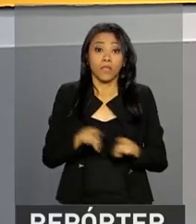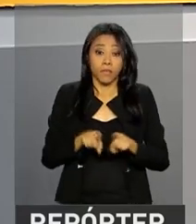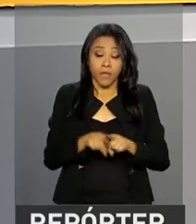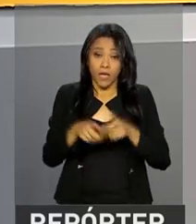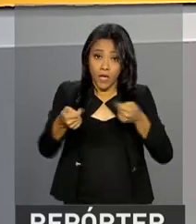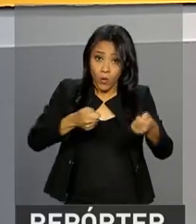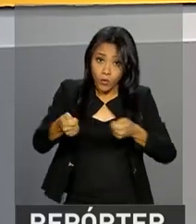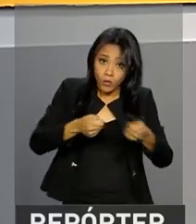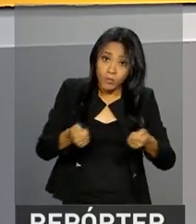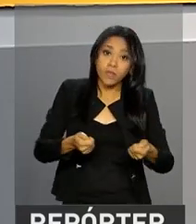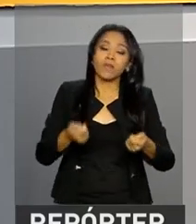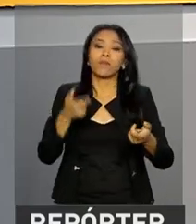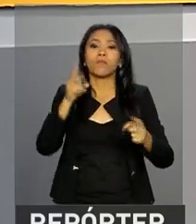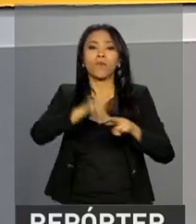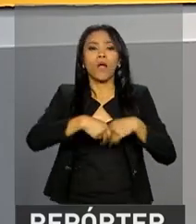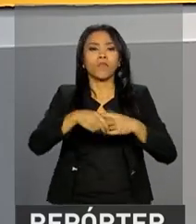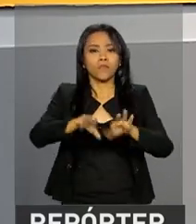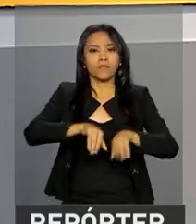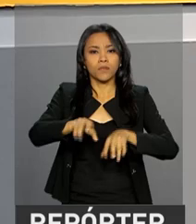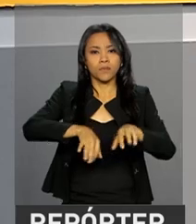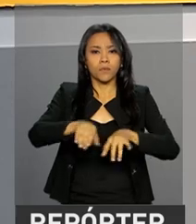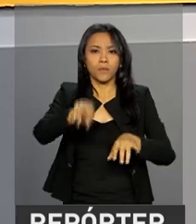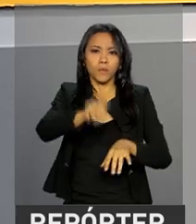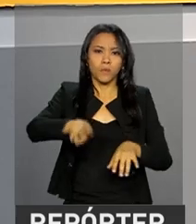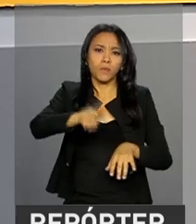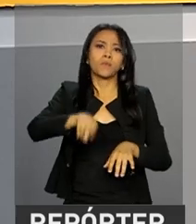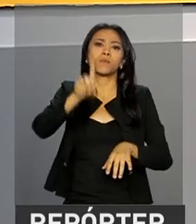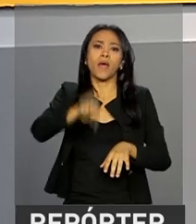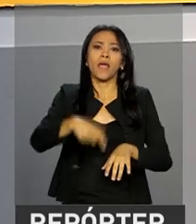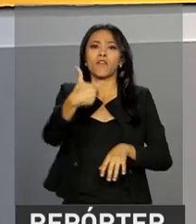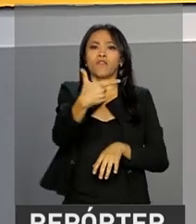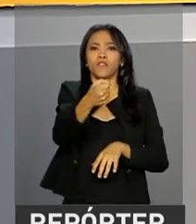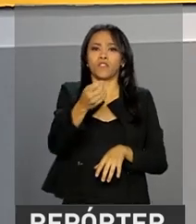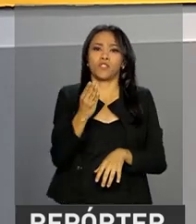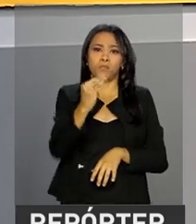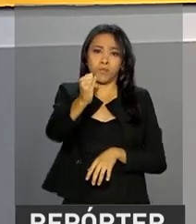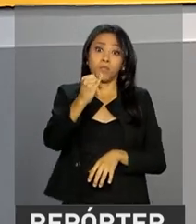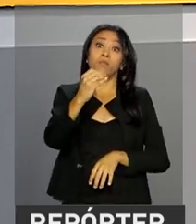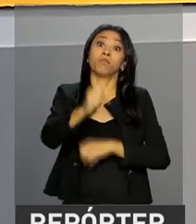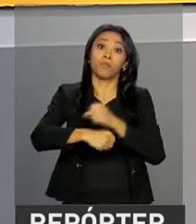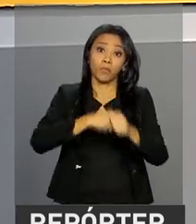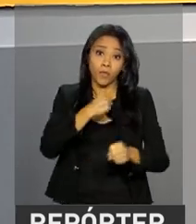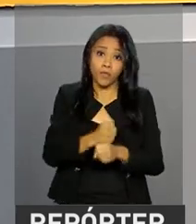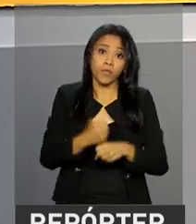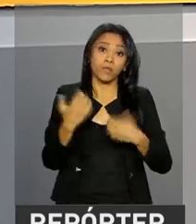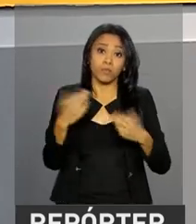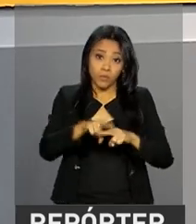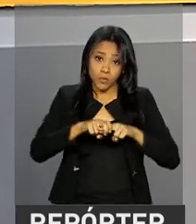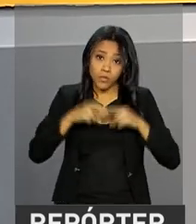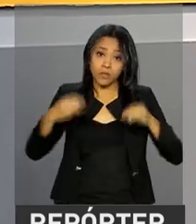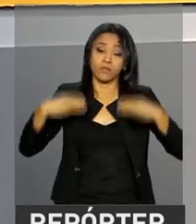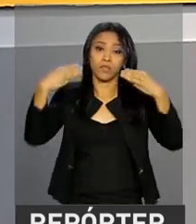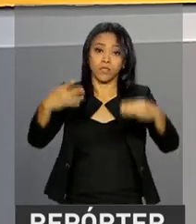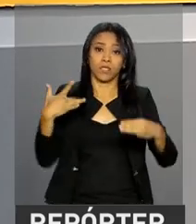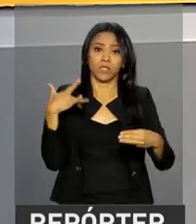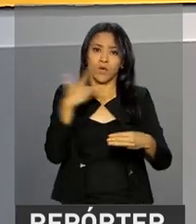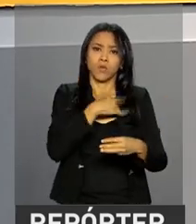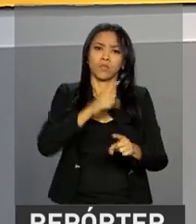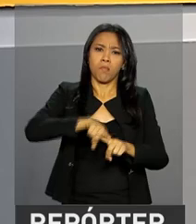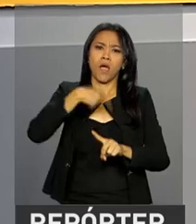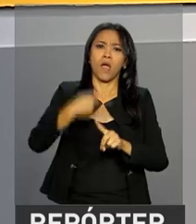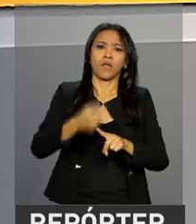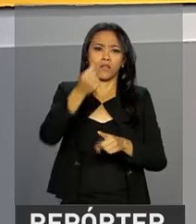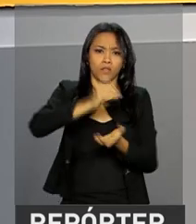informatização e integração dos serviços de saúde será de 20 bilhões de reais por ano. Com isso, o Ministério da Saúde vai aumentar os repasses para